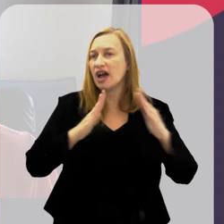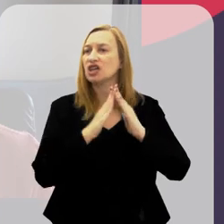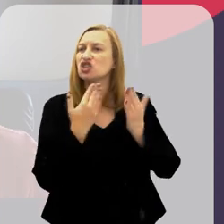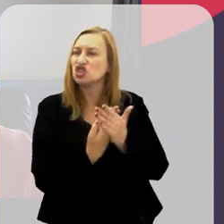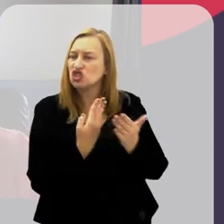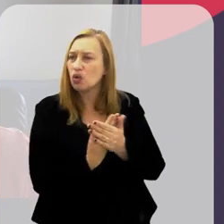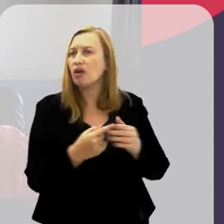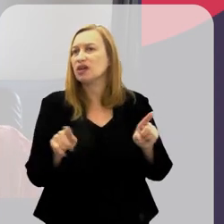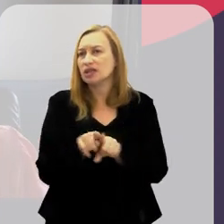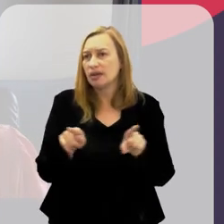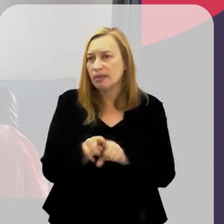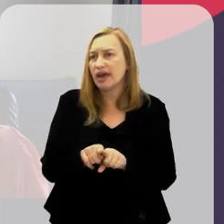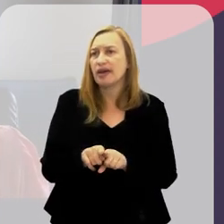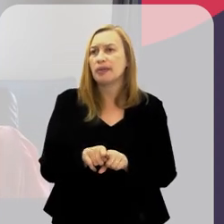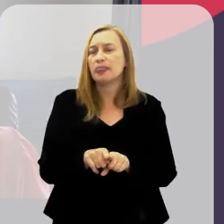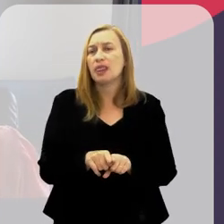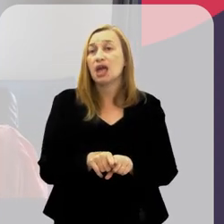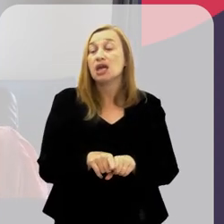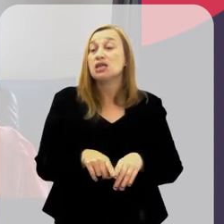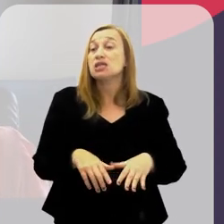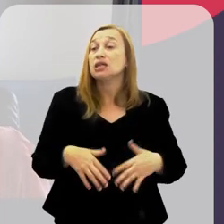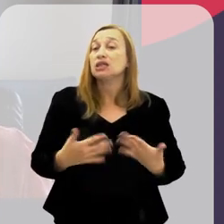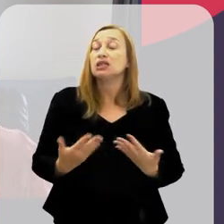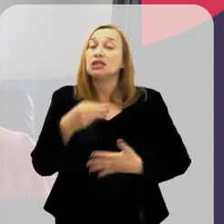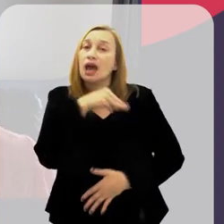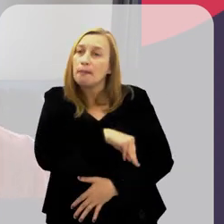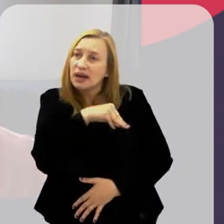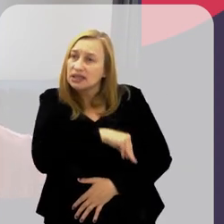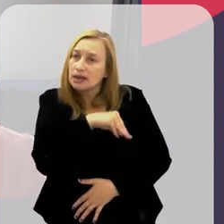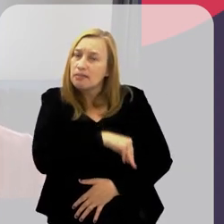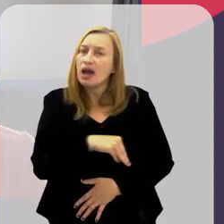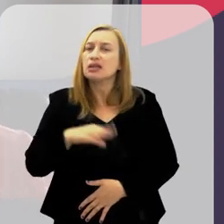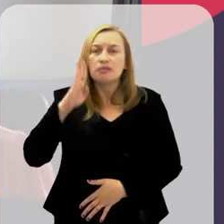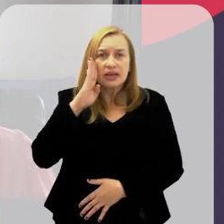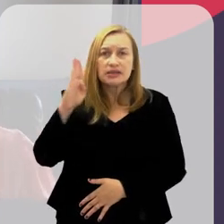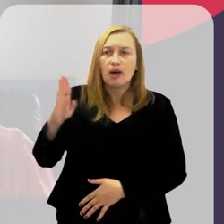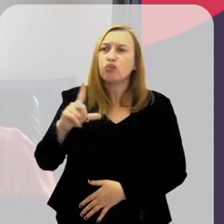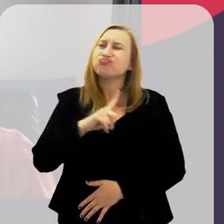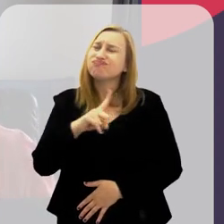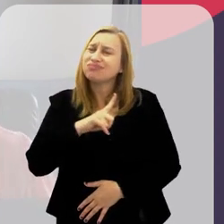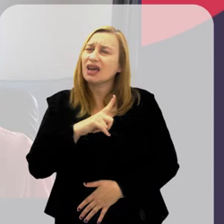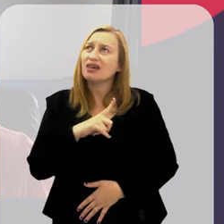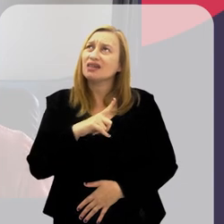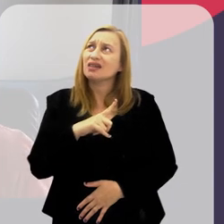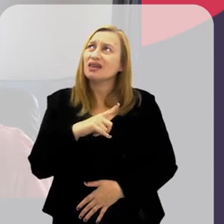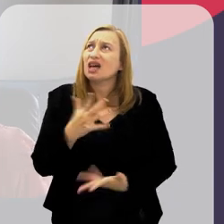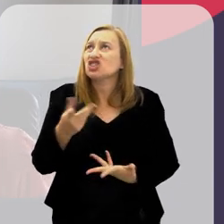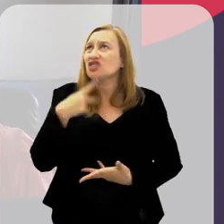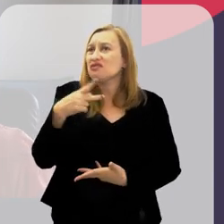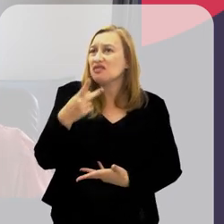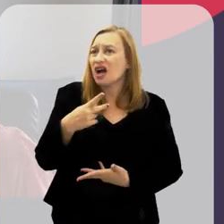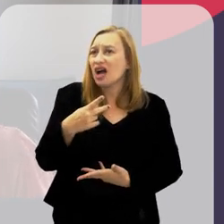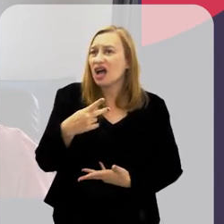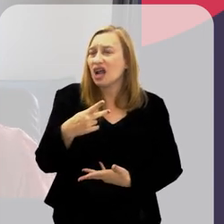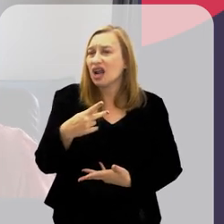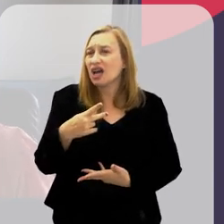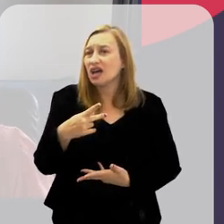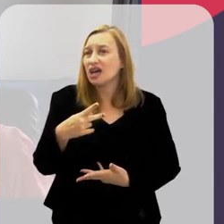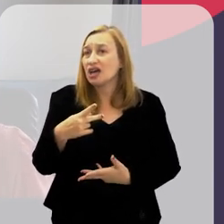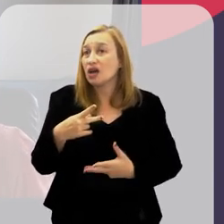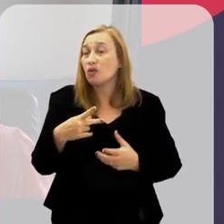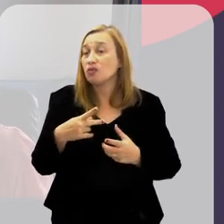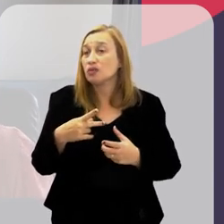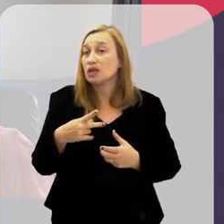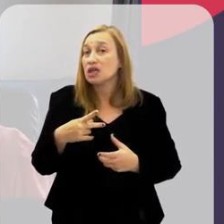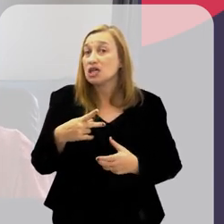histórico, né, que o aluno tem no ensino médio, no ensino fundamental. E a matemática, especialmente, ela tem essa. A gente fala que